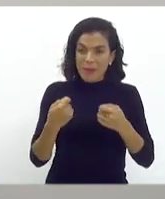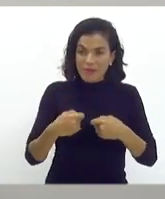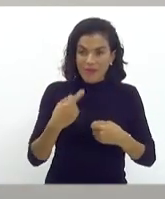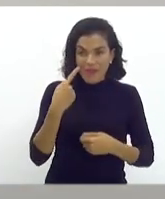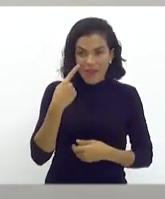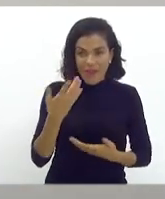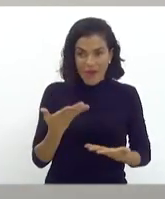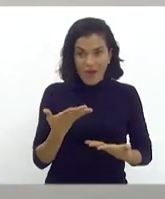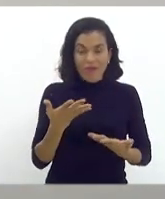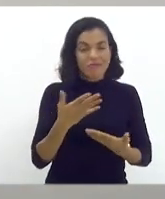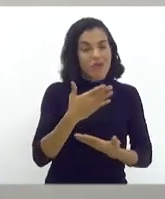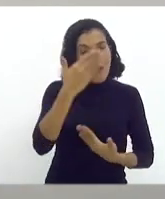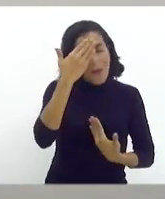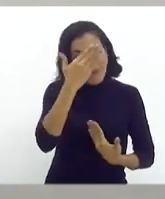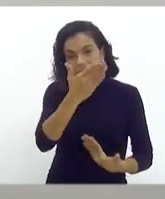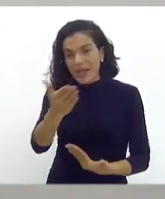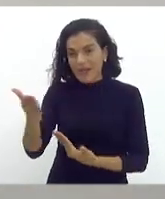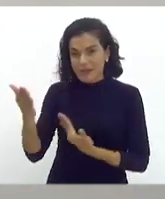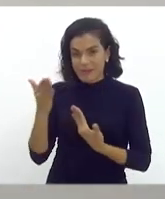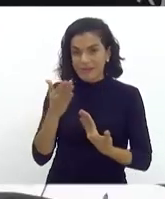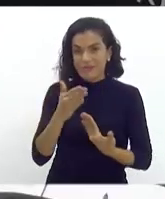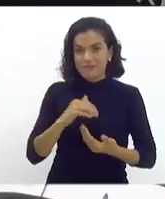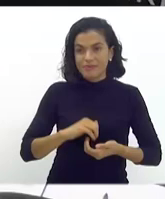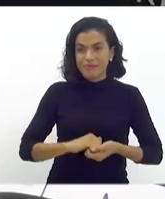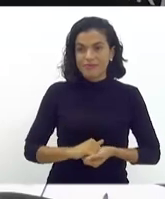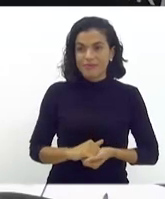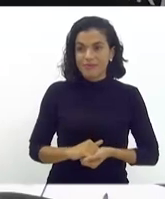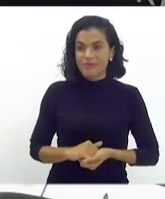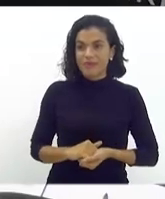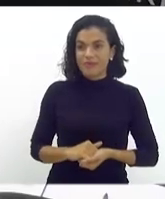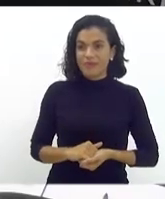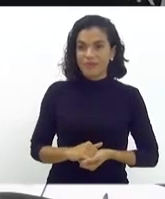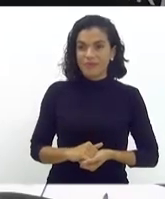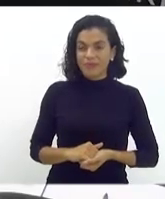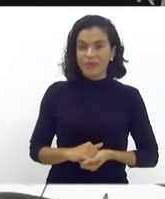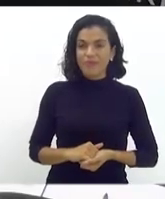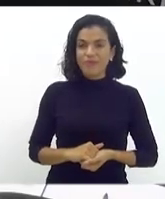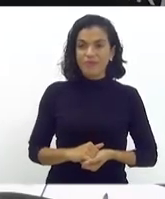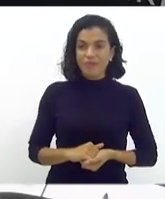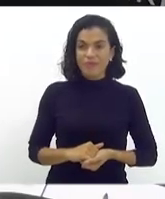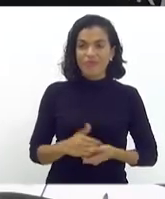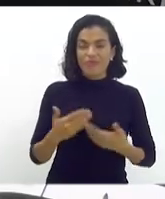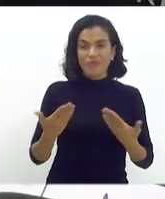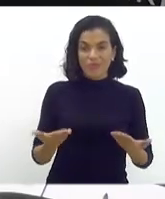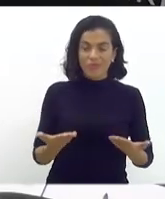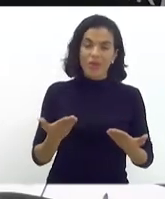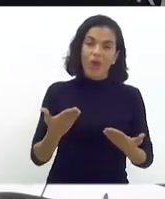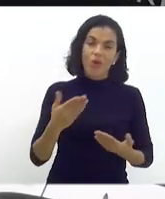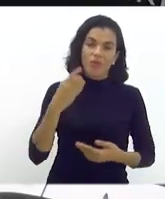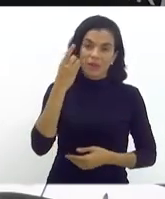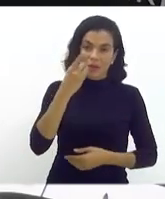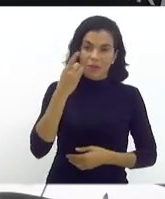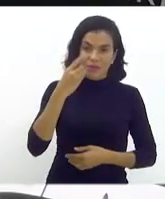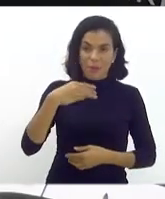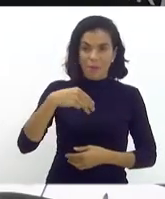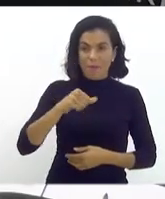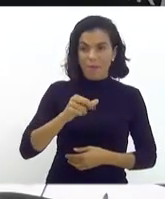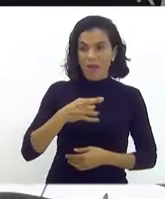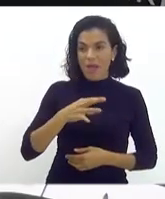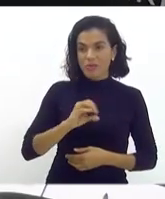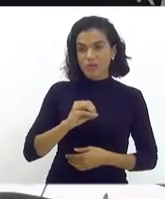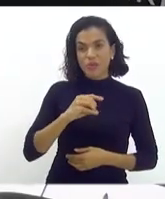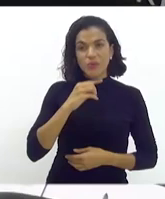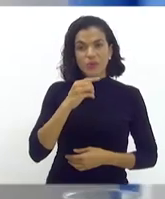do que se trata então gente muito obrigado tá vou nessa perfeito muito obrigada senhor Deputado Márcio Gualberto eu não tenho dúvida